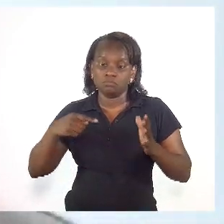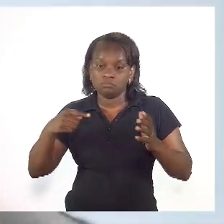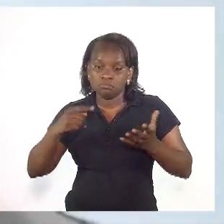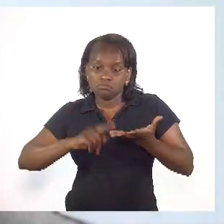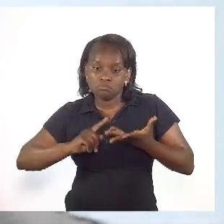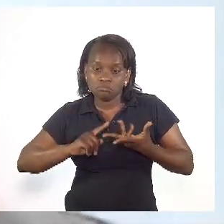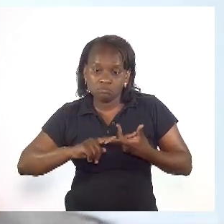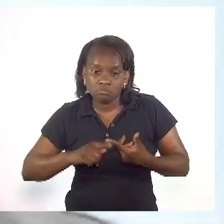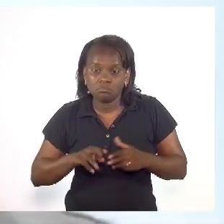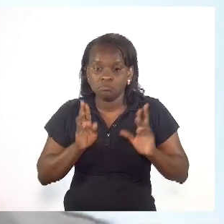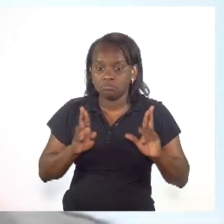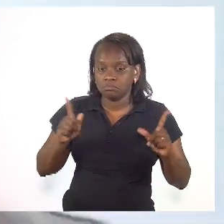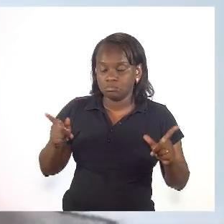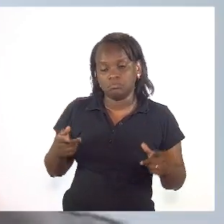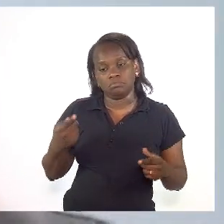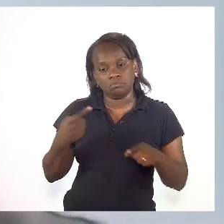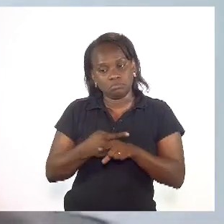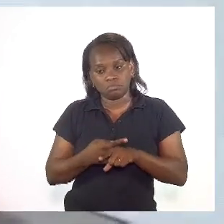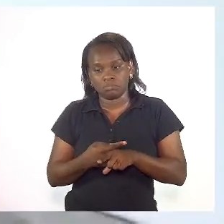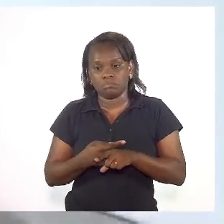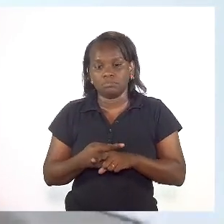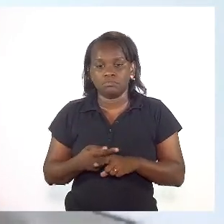contrapontuações, contraposições